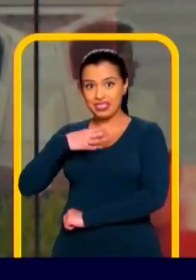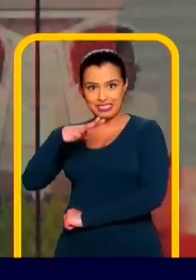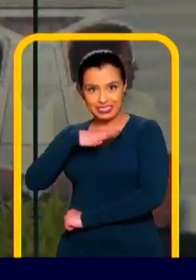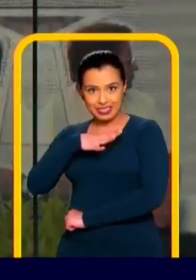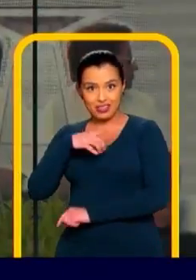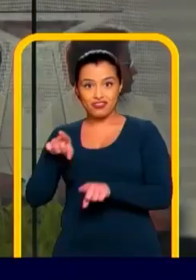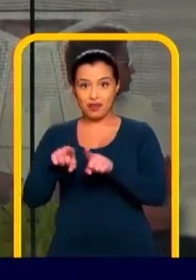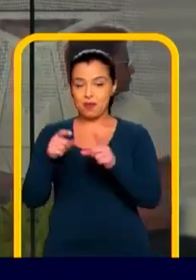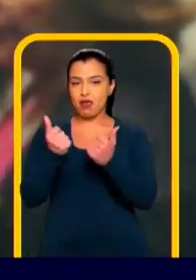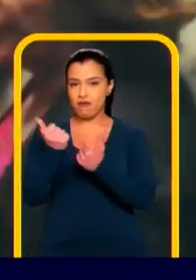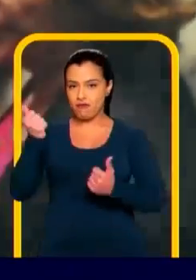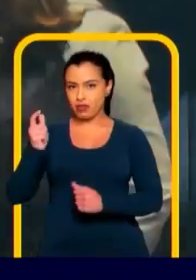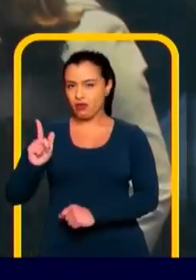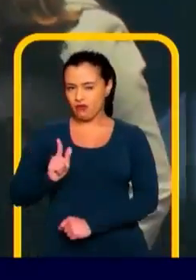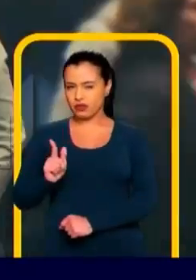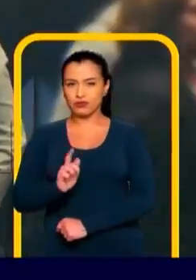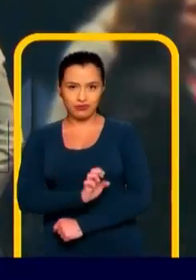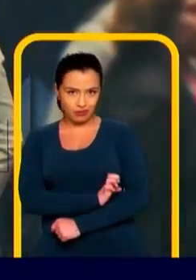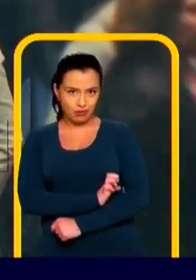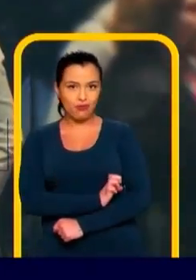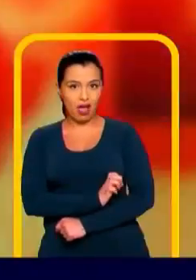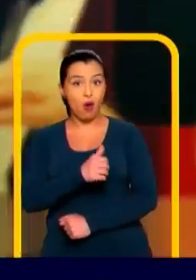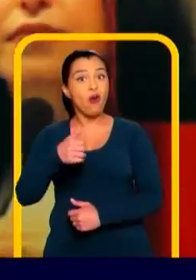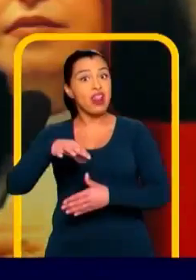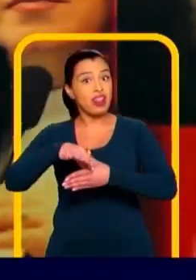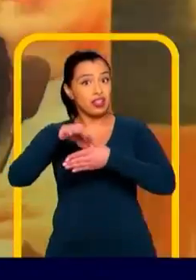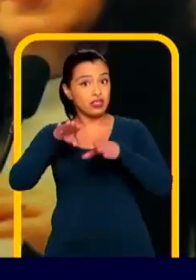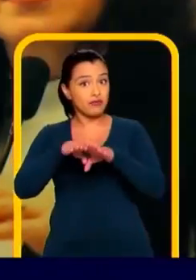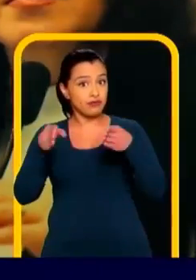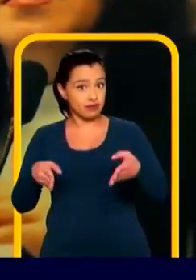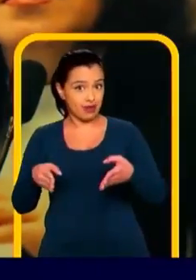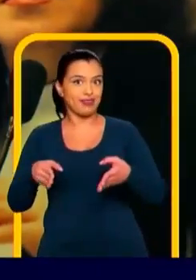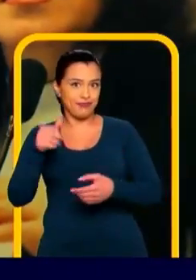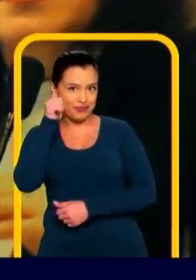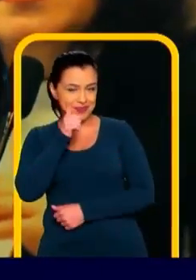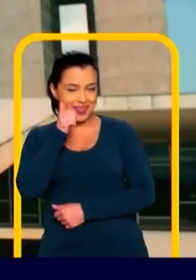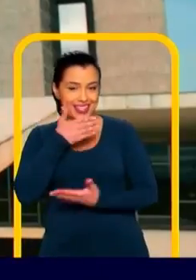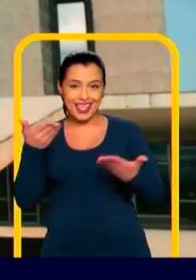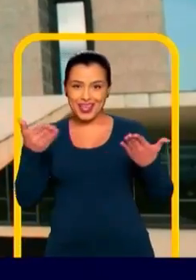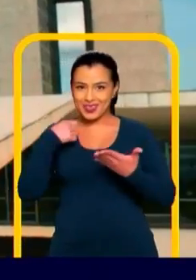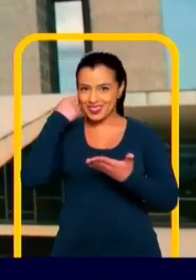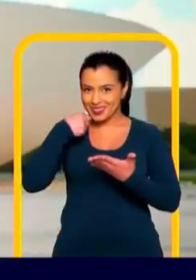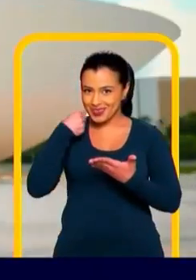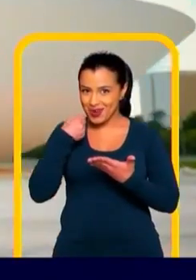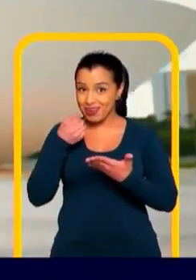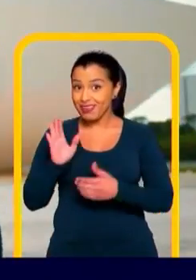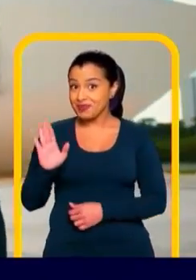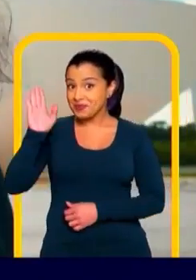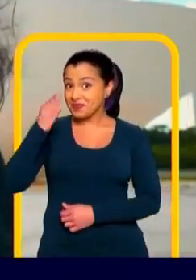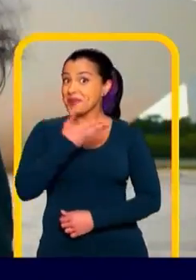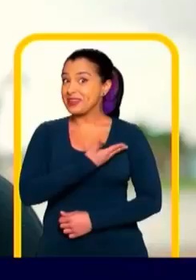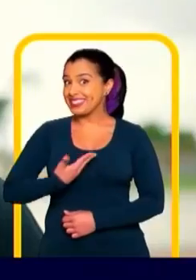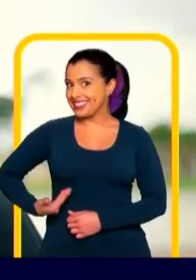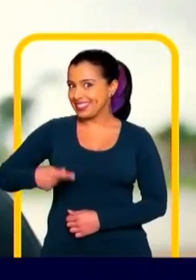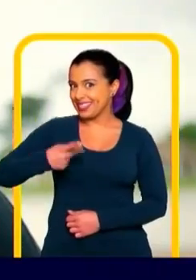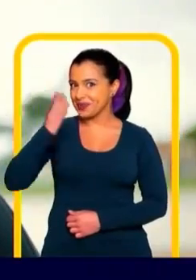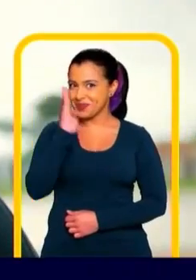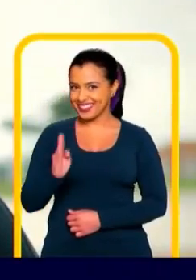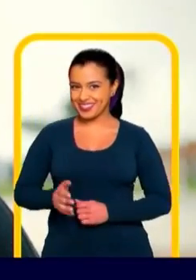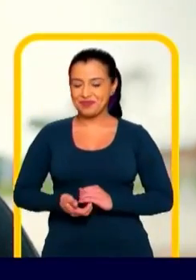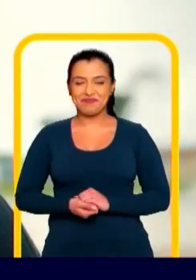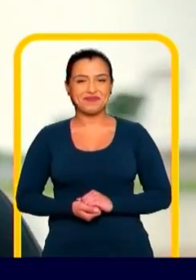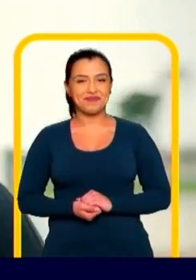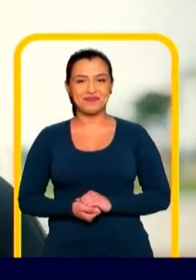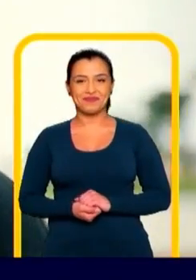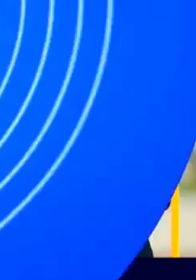fui vice-governadora, fui líder da bancada feminina, sou senadora da República. E agora sou candidata à presidência